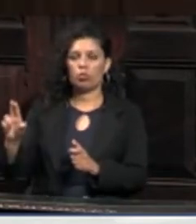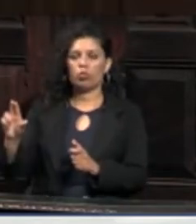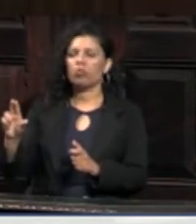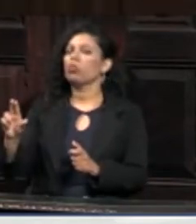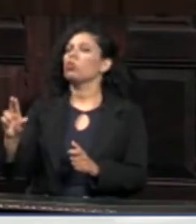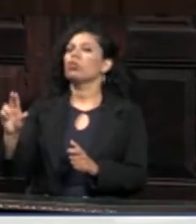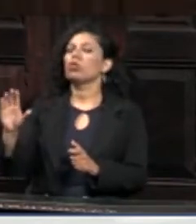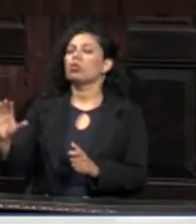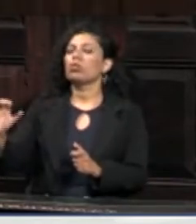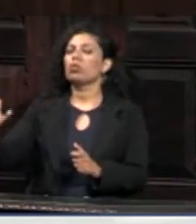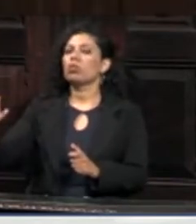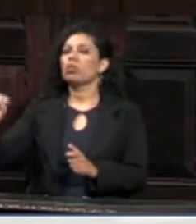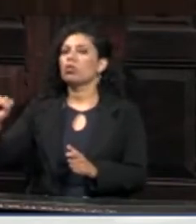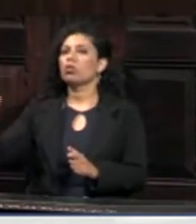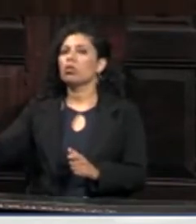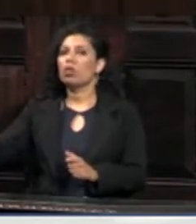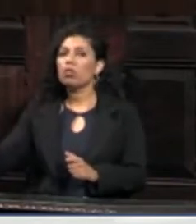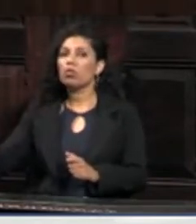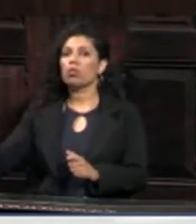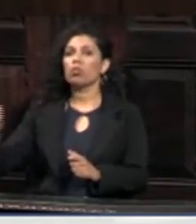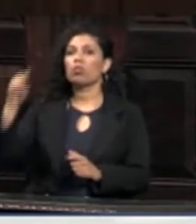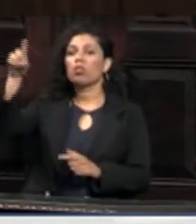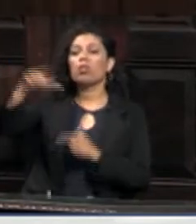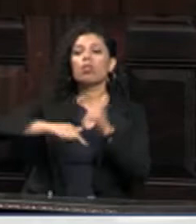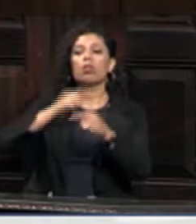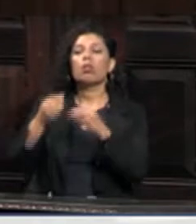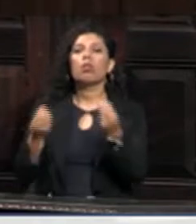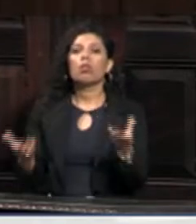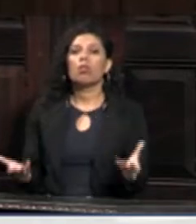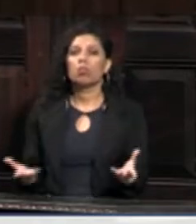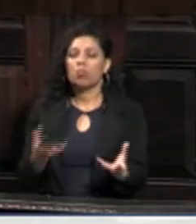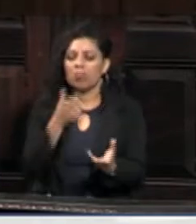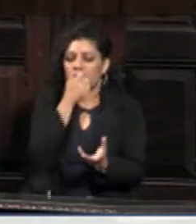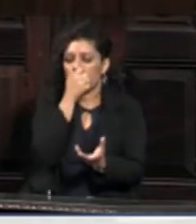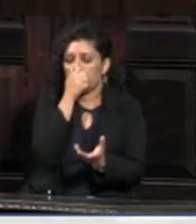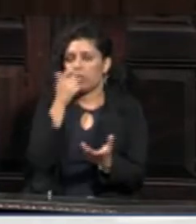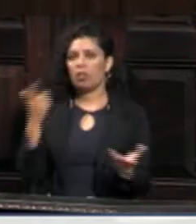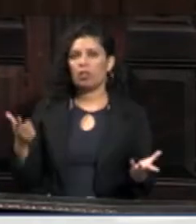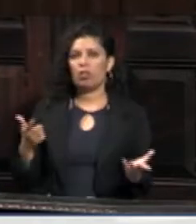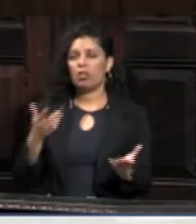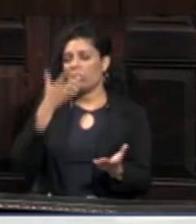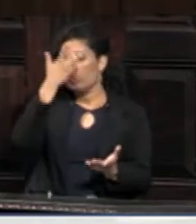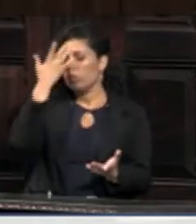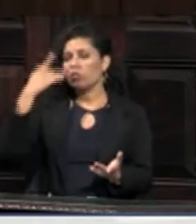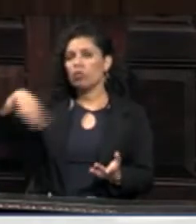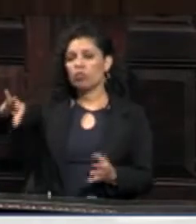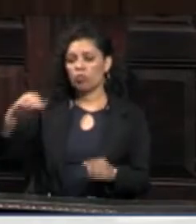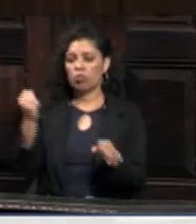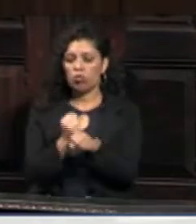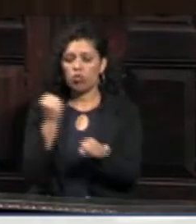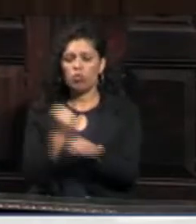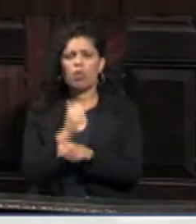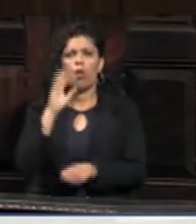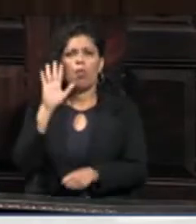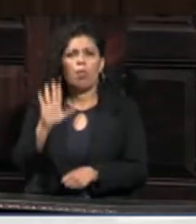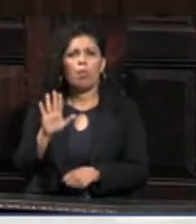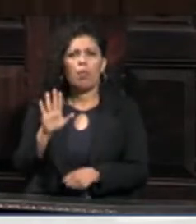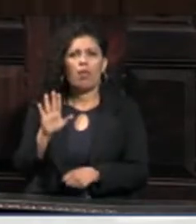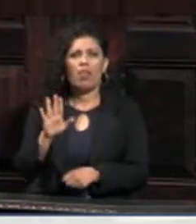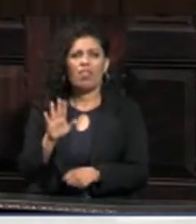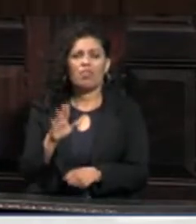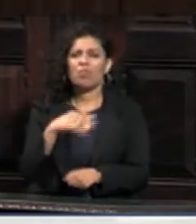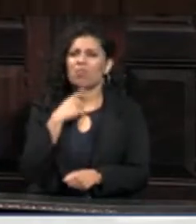foi o que resolveram, aí depois fizeram a obra e não inauguraram porque não tem gente. O Hospital